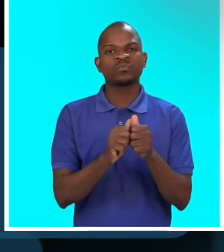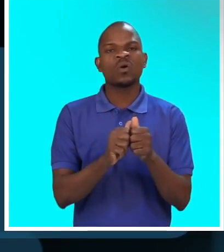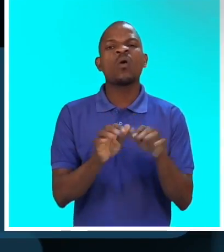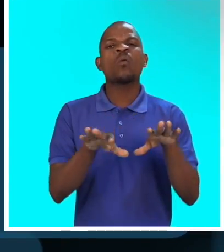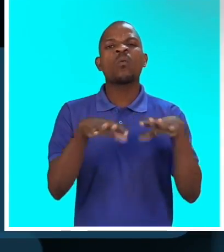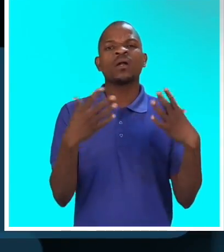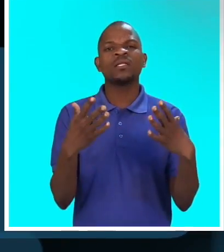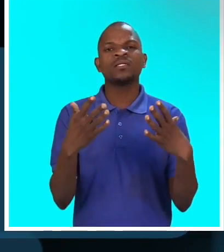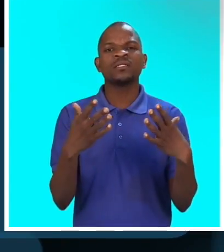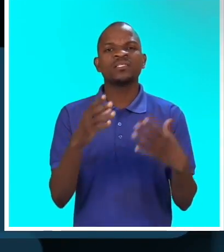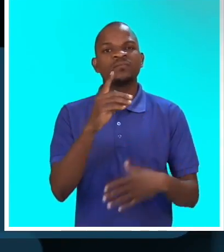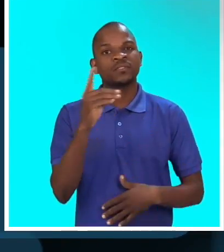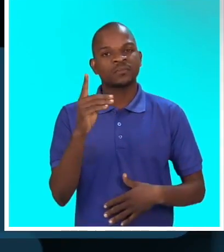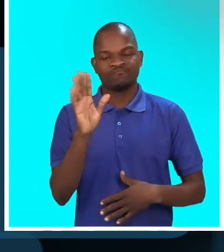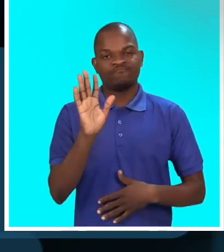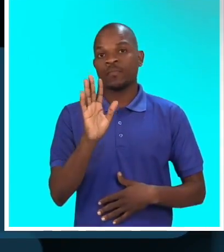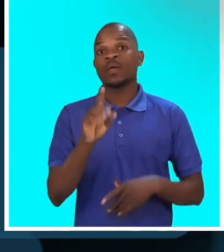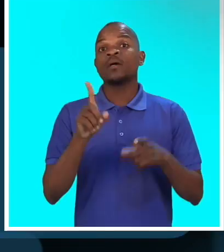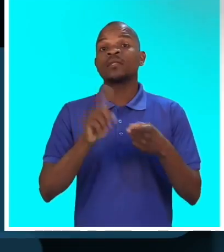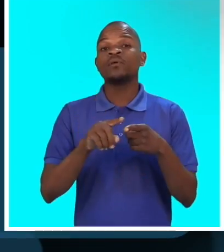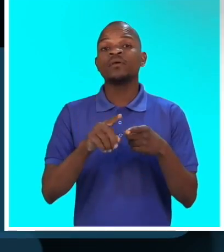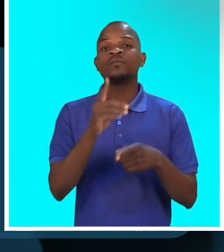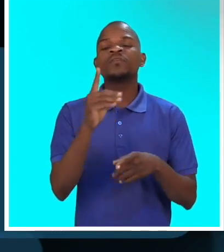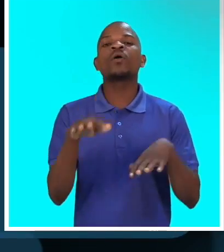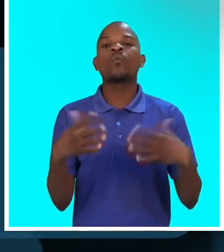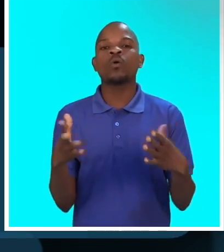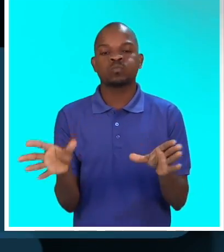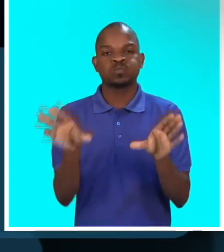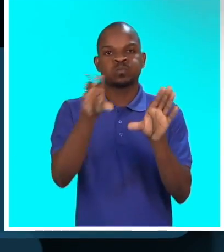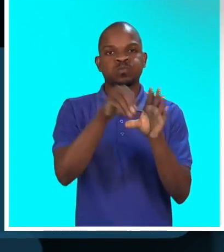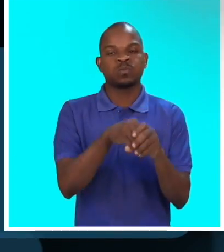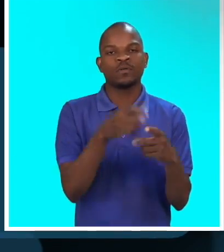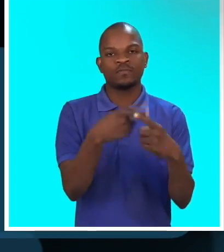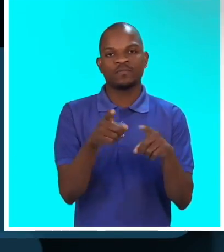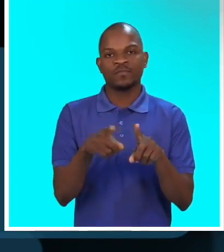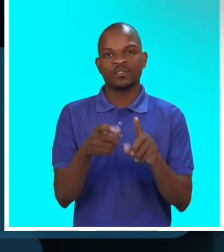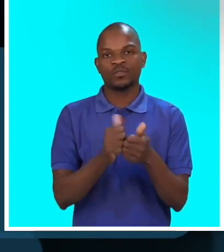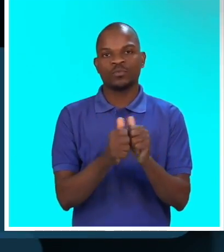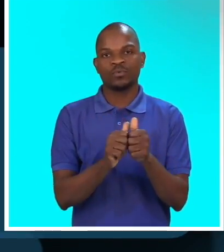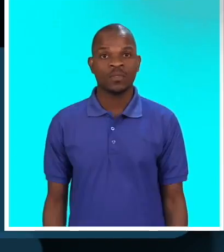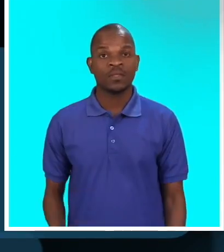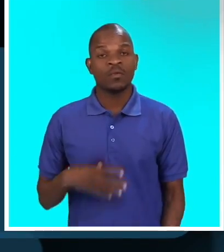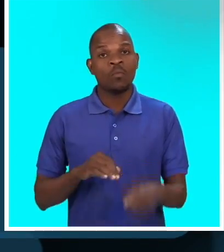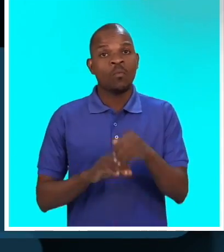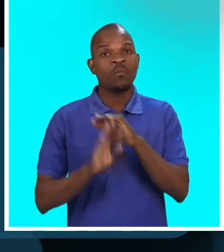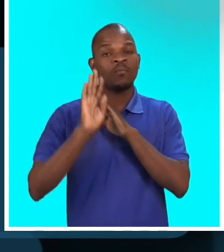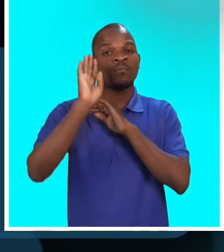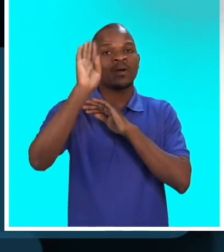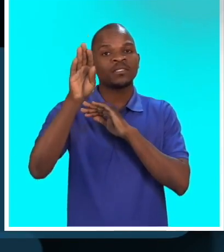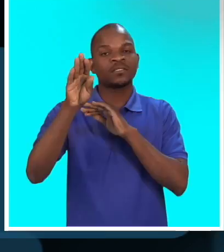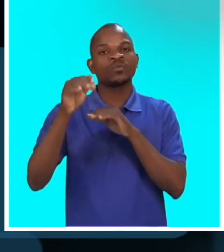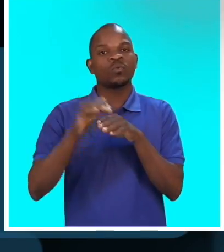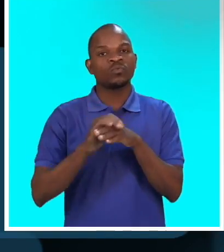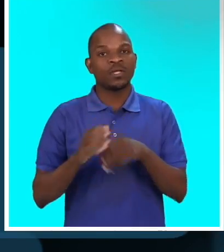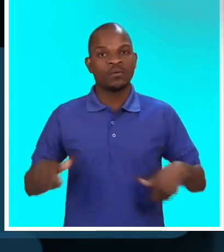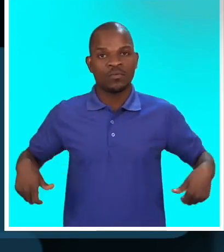qual é a deficiência, aliás, que tipo de deficiência envolve essas modalidades? Temos basquete em